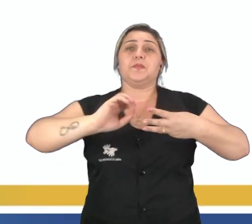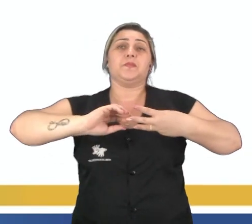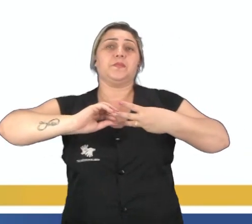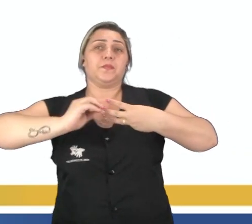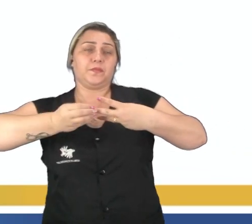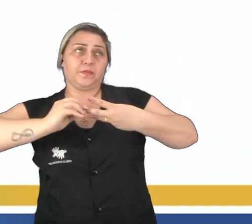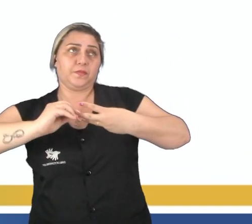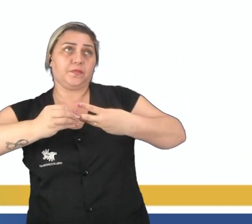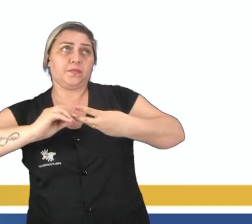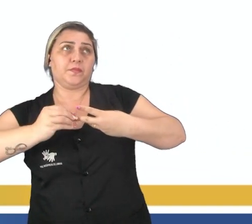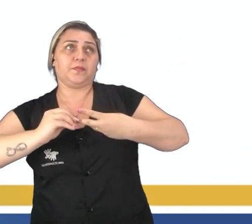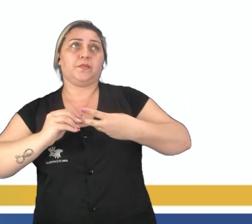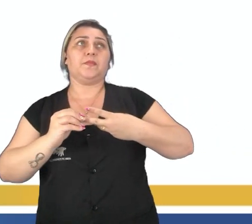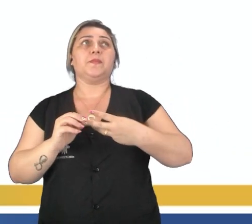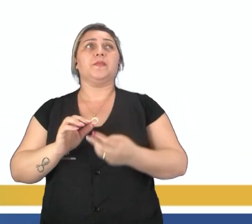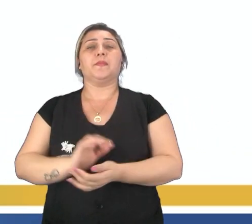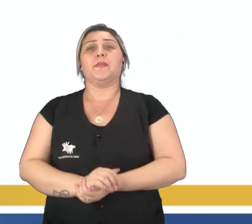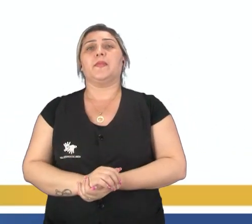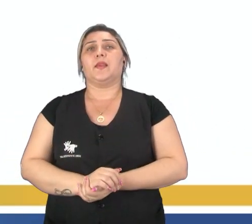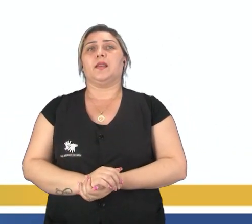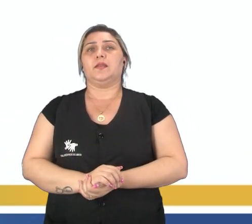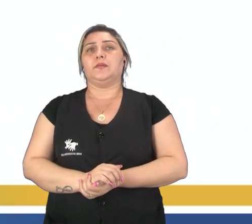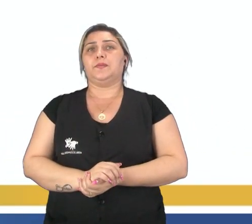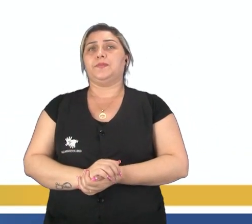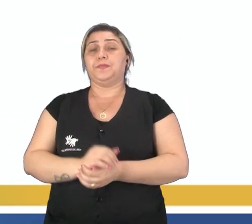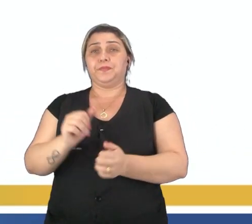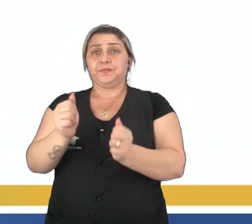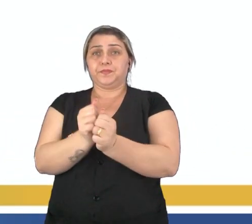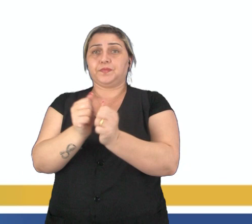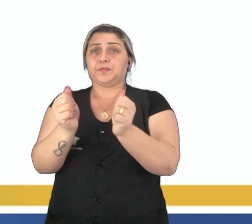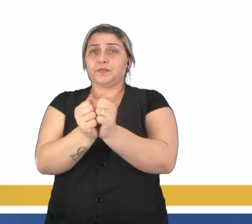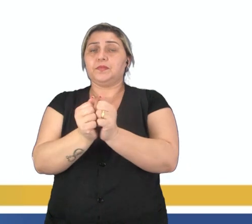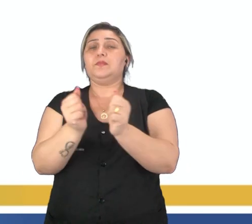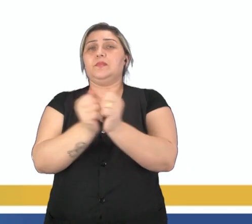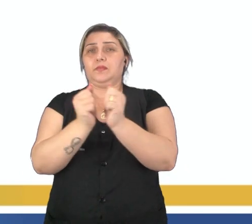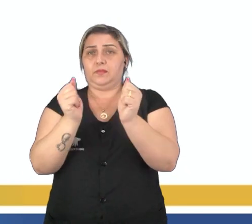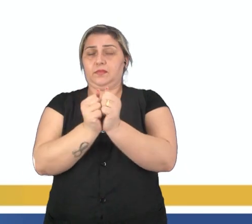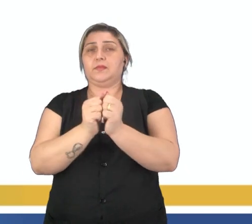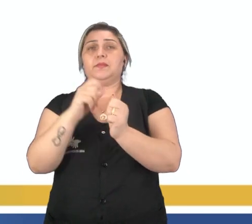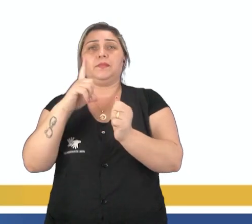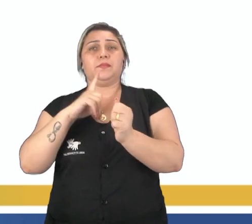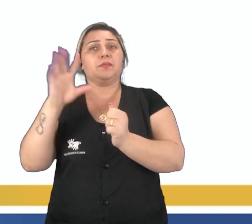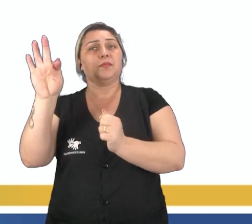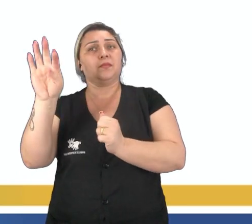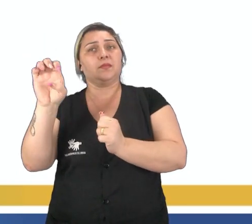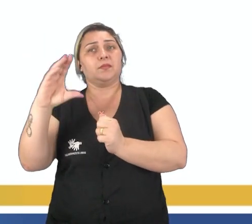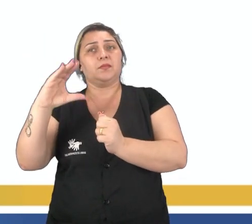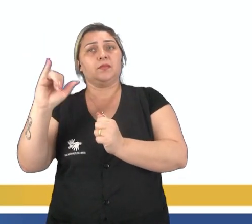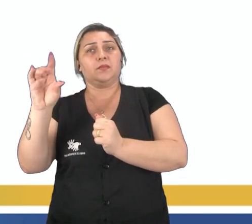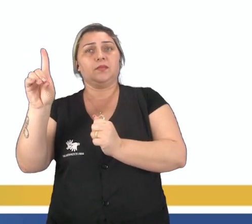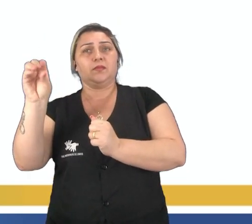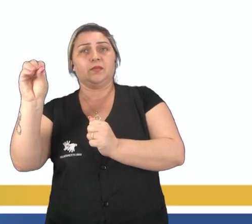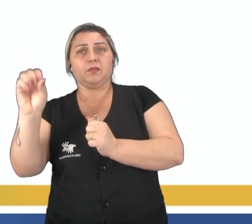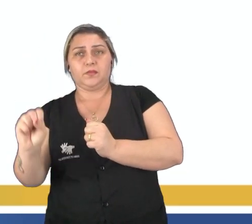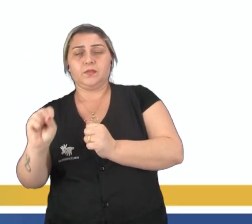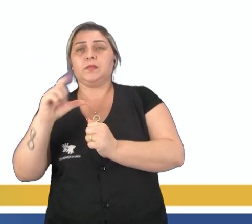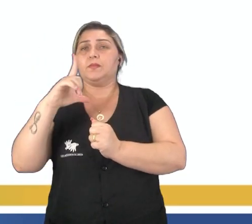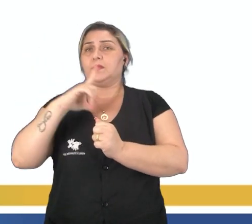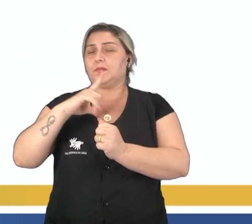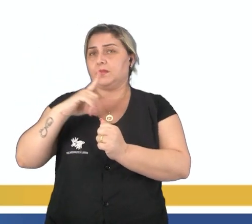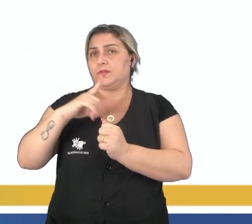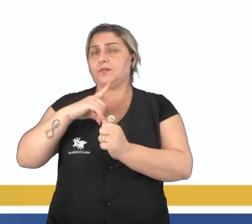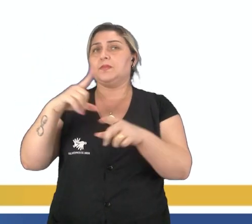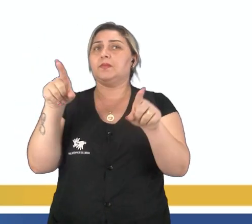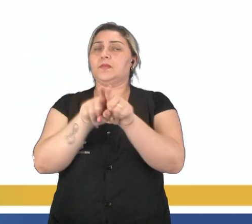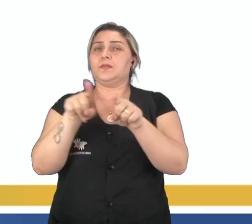seres multicelulares. E essas células, conforme vão se agrupando e desempenhando uma função, a gente tem os tecidos. E aí, conforme os tecidos se